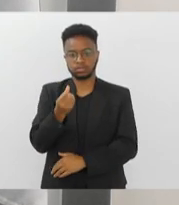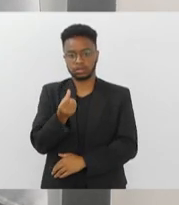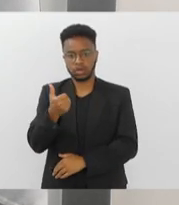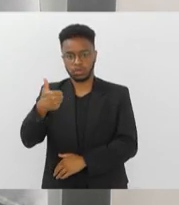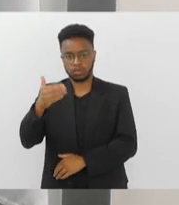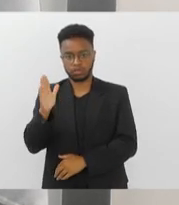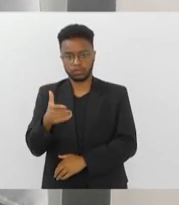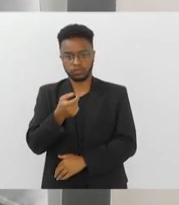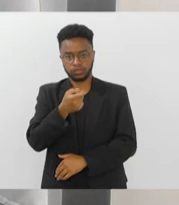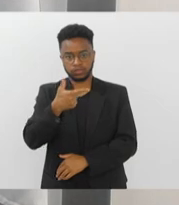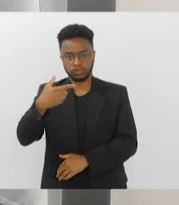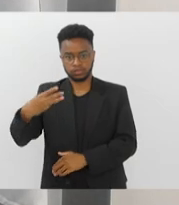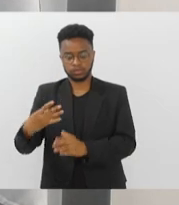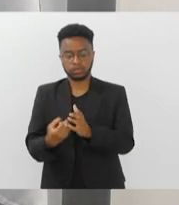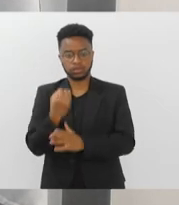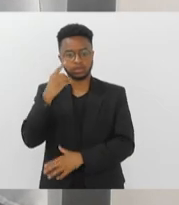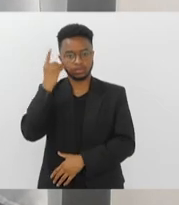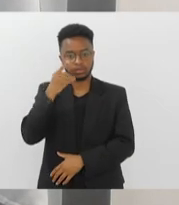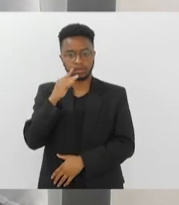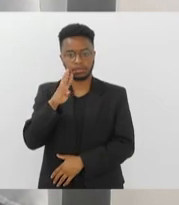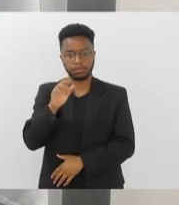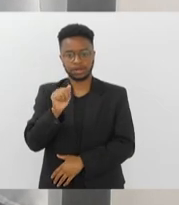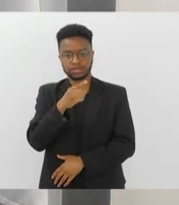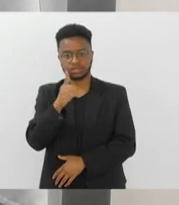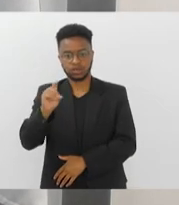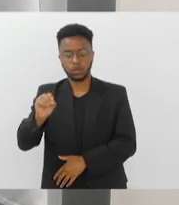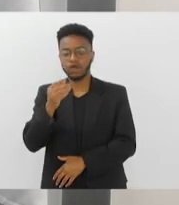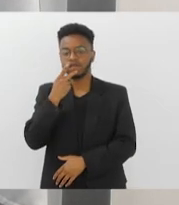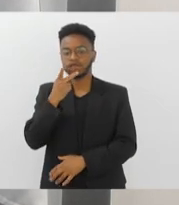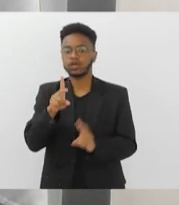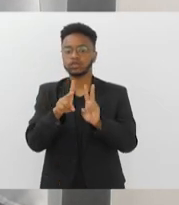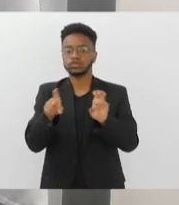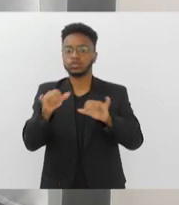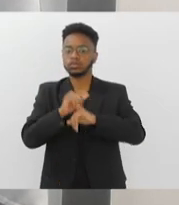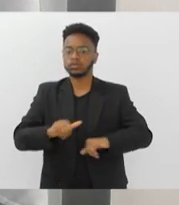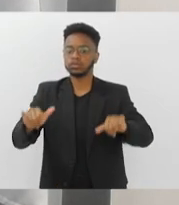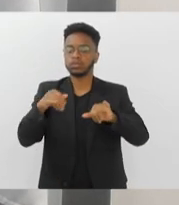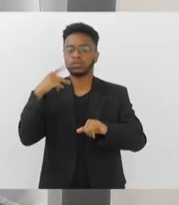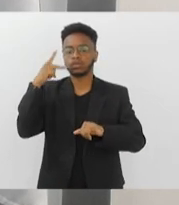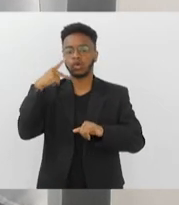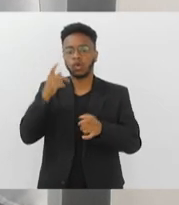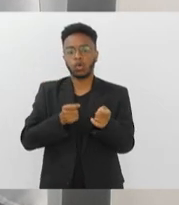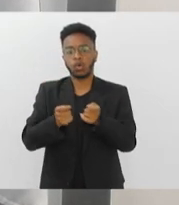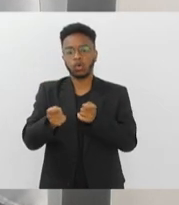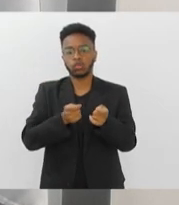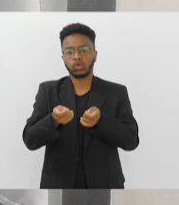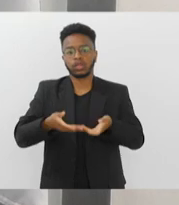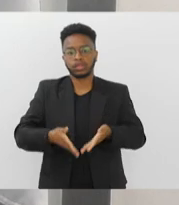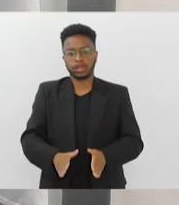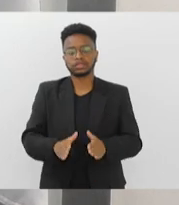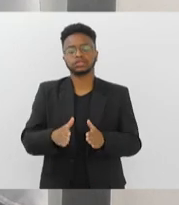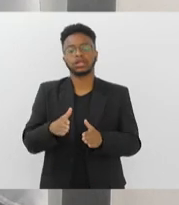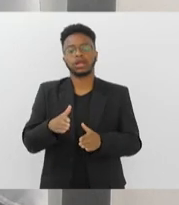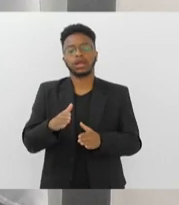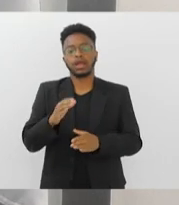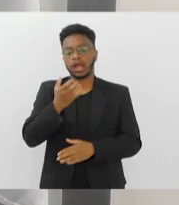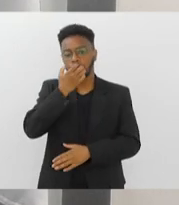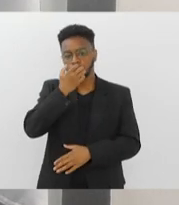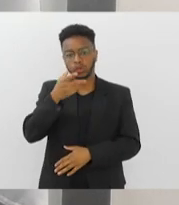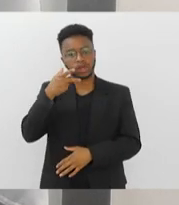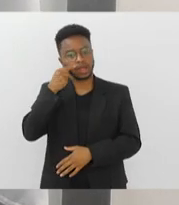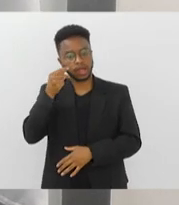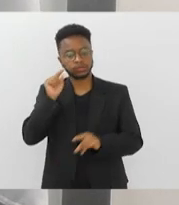de 24, de autoria do deputado Brazão, que dispõe sobre a divulgação da política de controle da natalidade de cães e gatos de acordo com a Lei